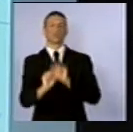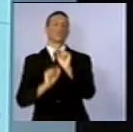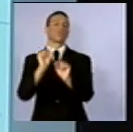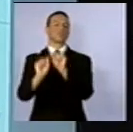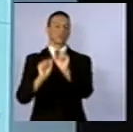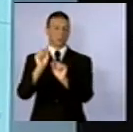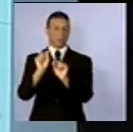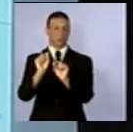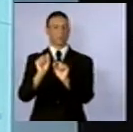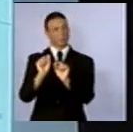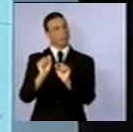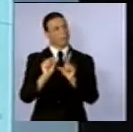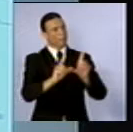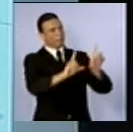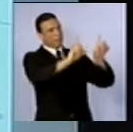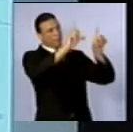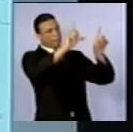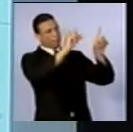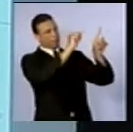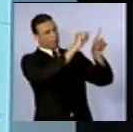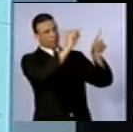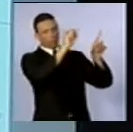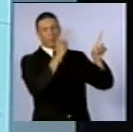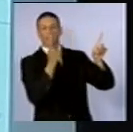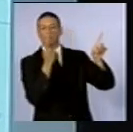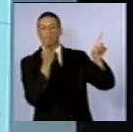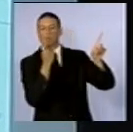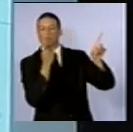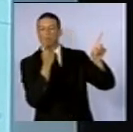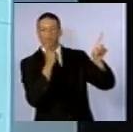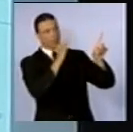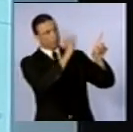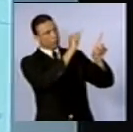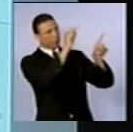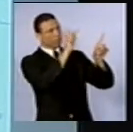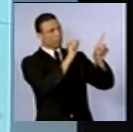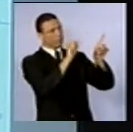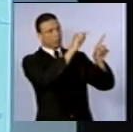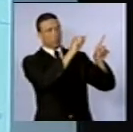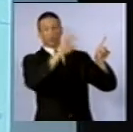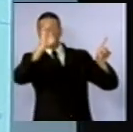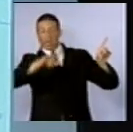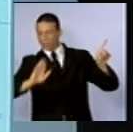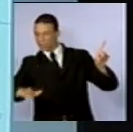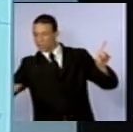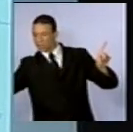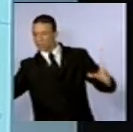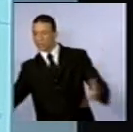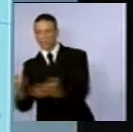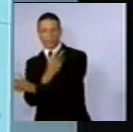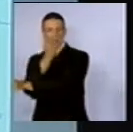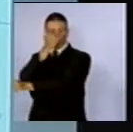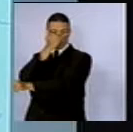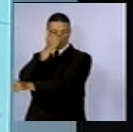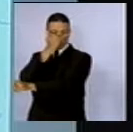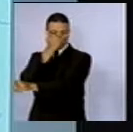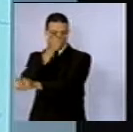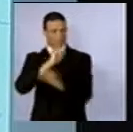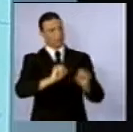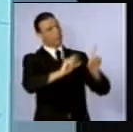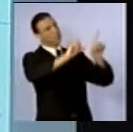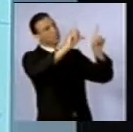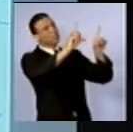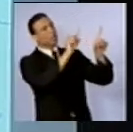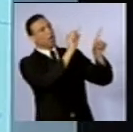nós temos em pontos vermelhos os os casos né As crianças casos em azul as